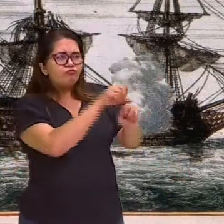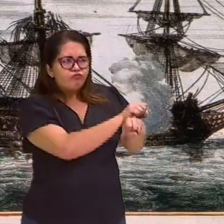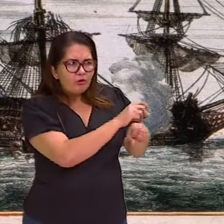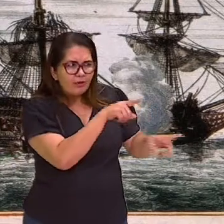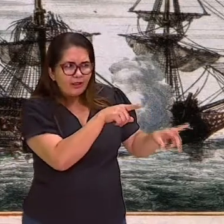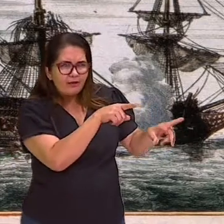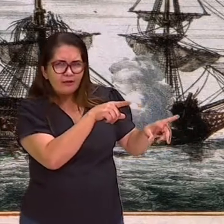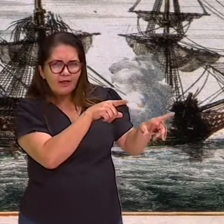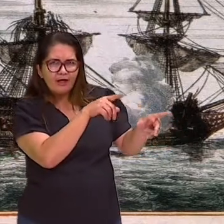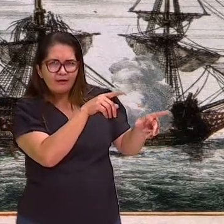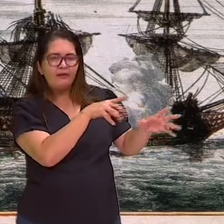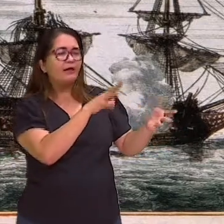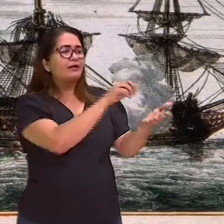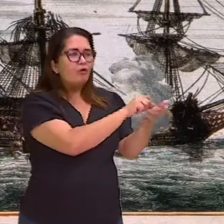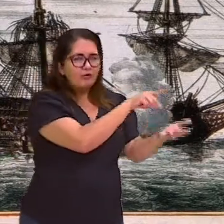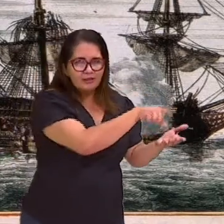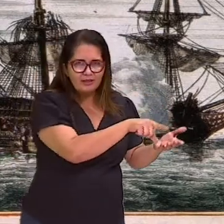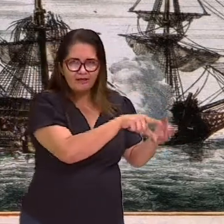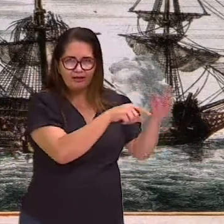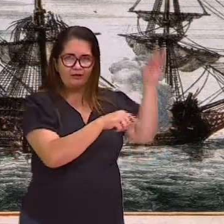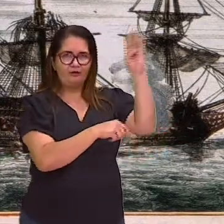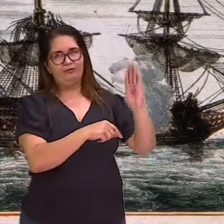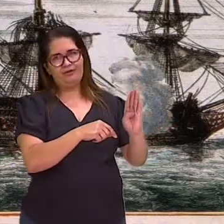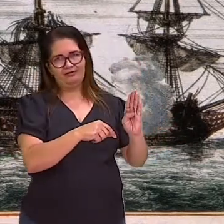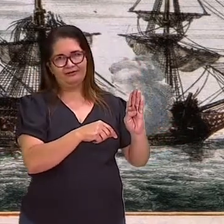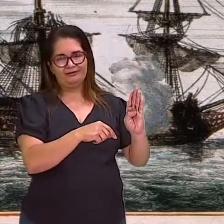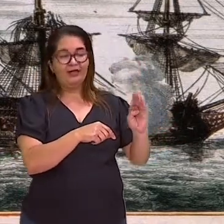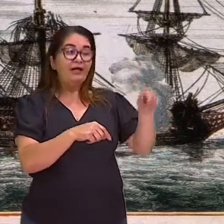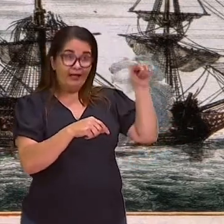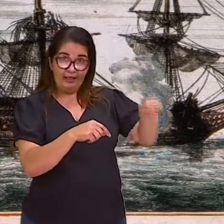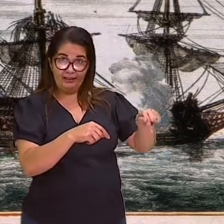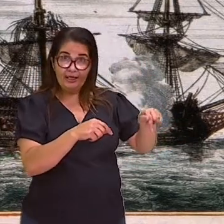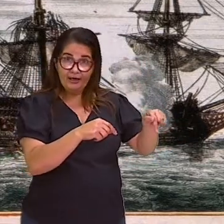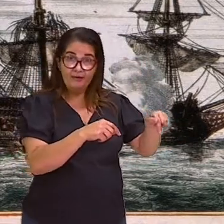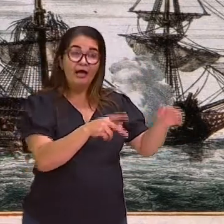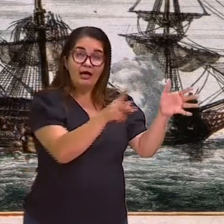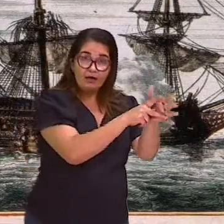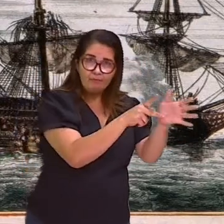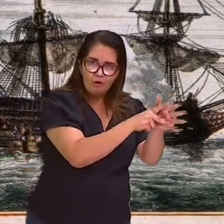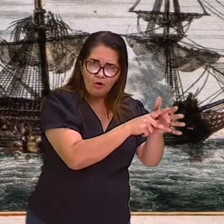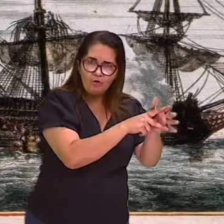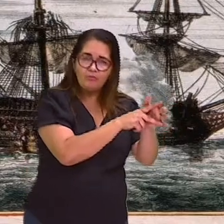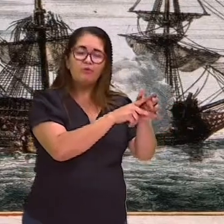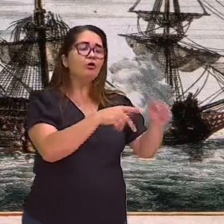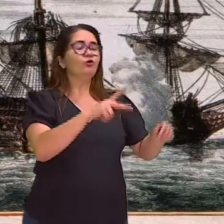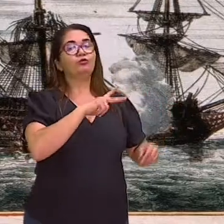de açúcar na América, da América portuguesa, o nosso Nordeste.